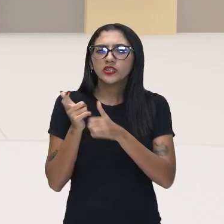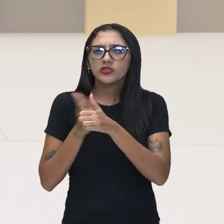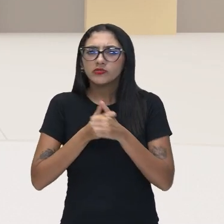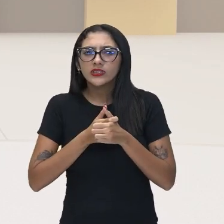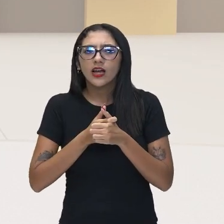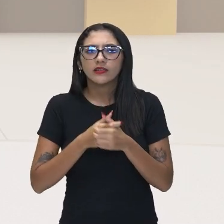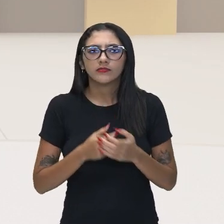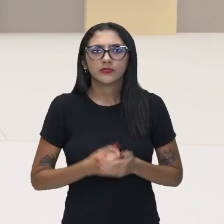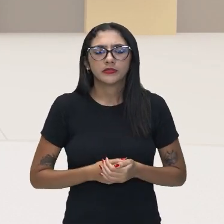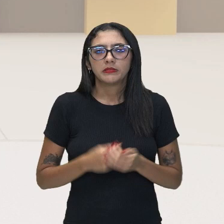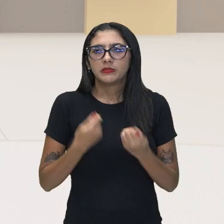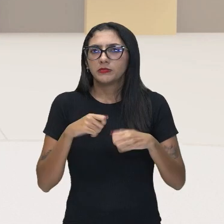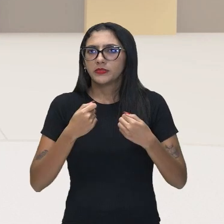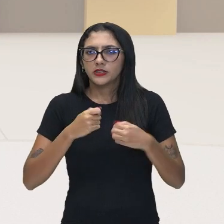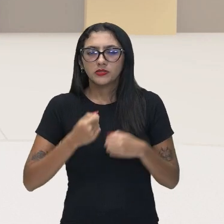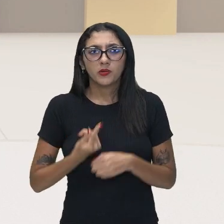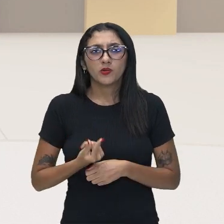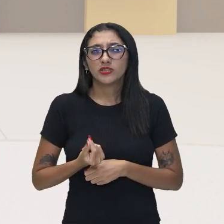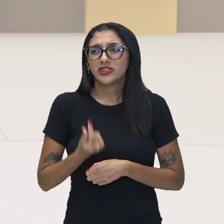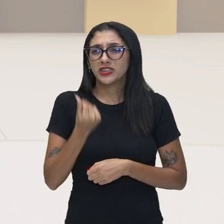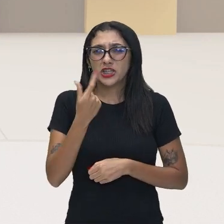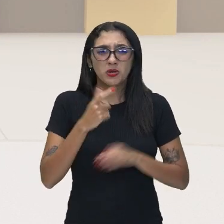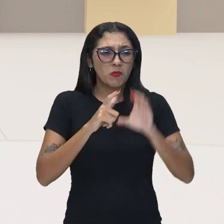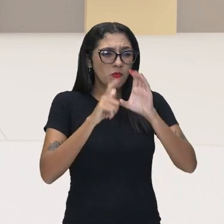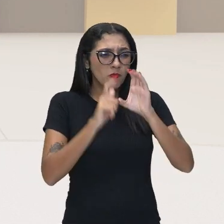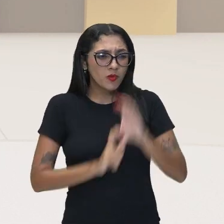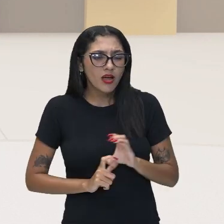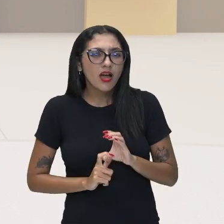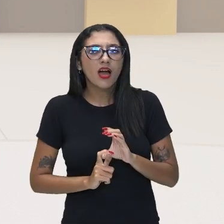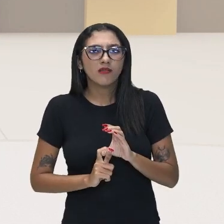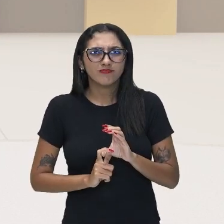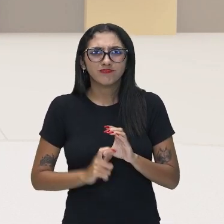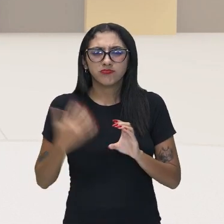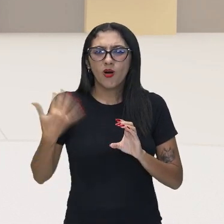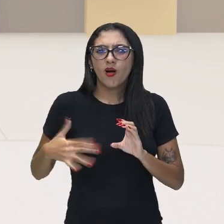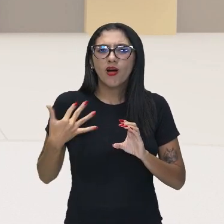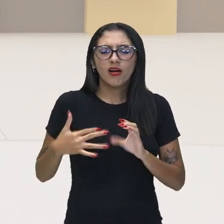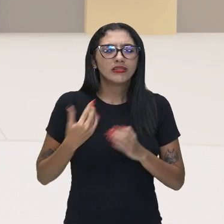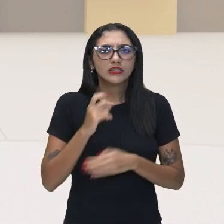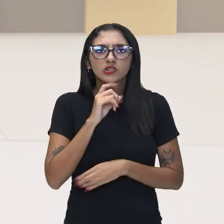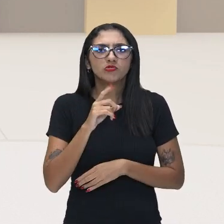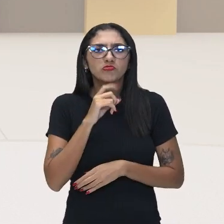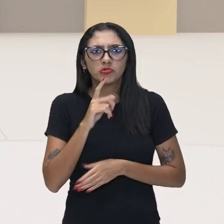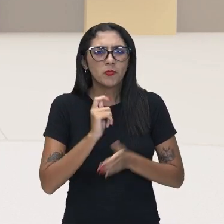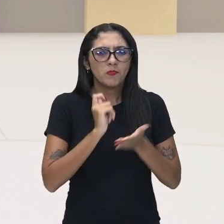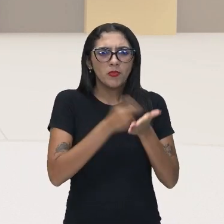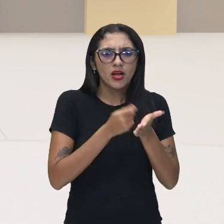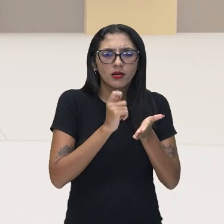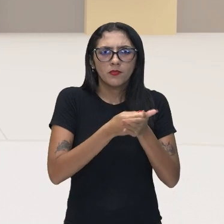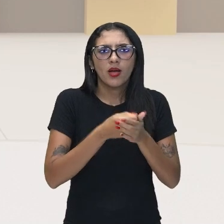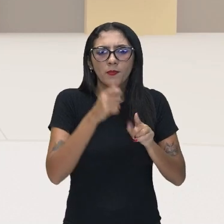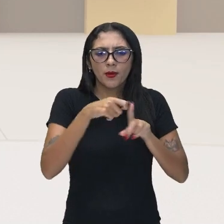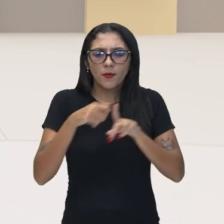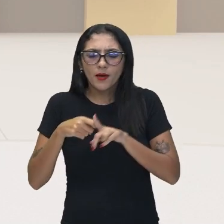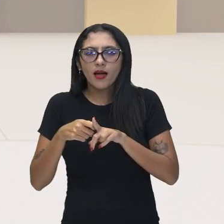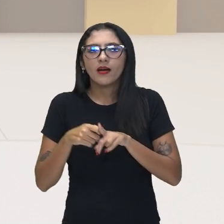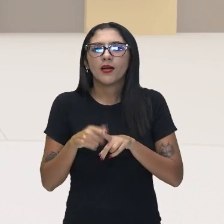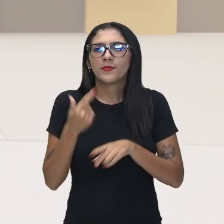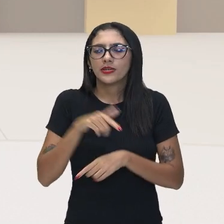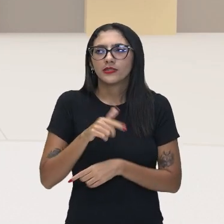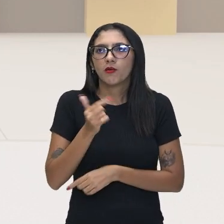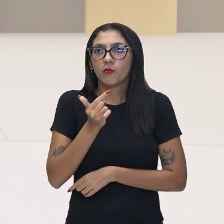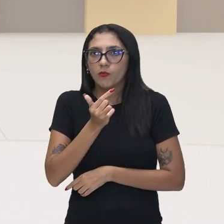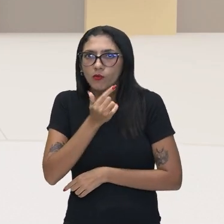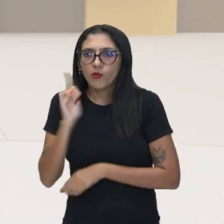precisou e fez um empréstimo muito alto e não consegue, né, fazer ali o pagamento daquele empréstimo. E às vezes tem que fazer um outro empréstimo para pagar o